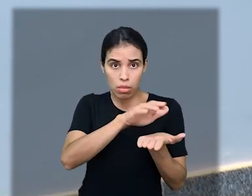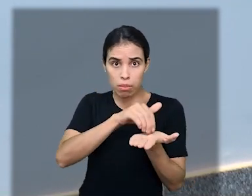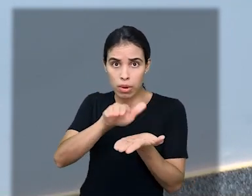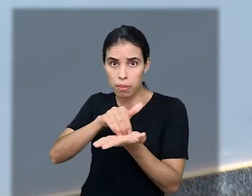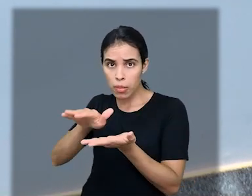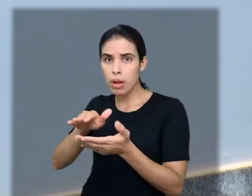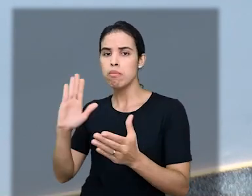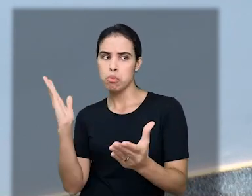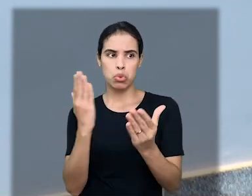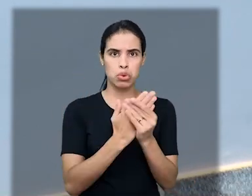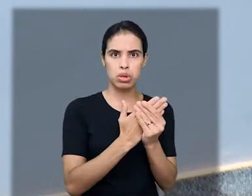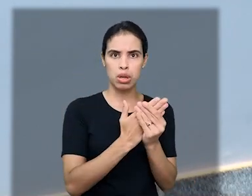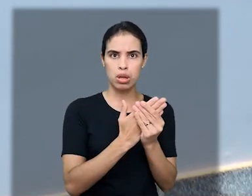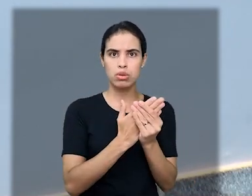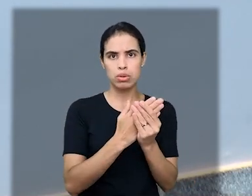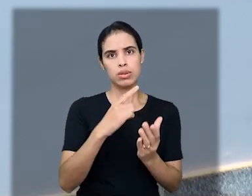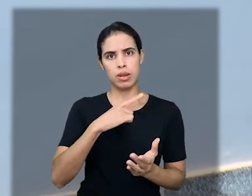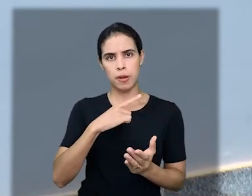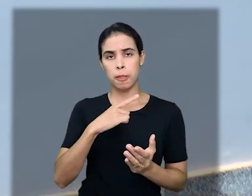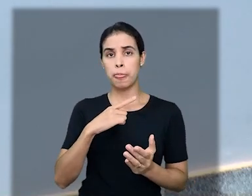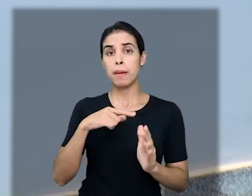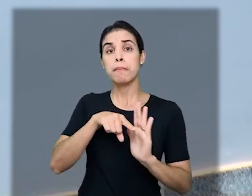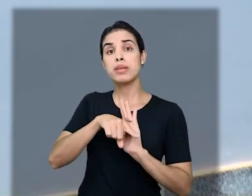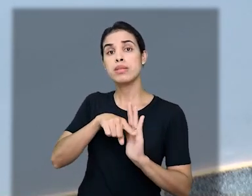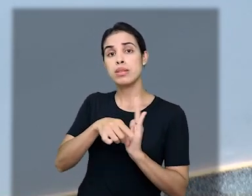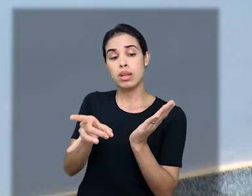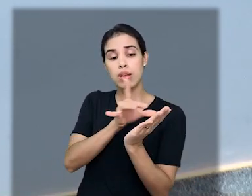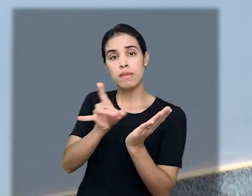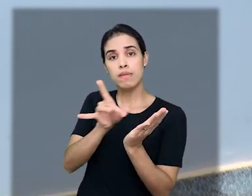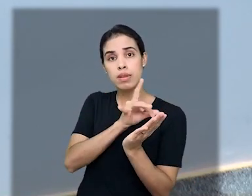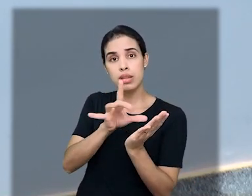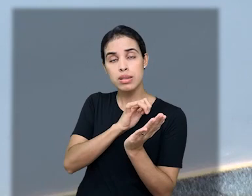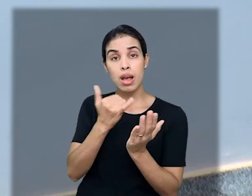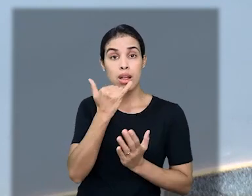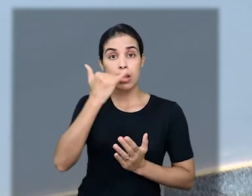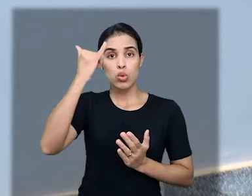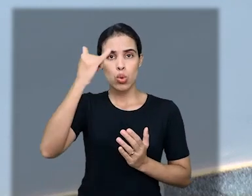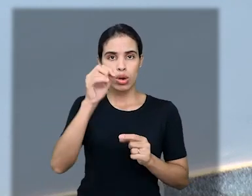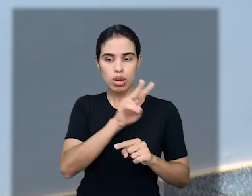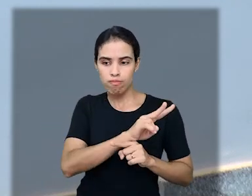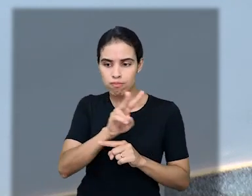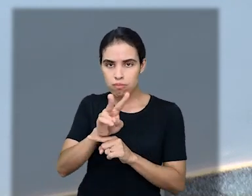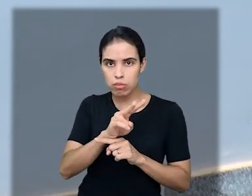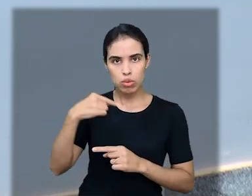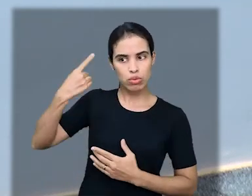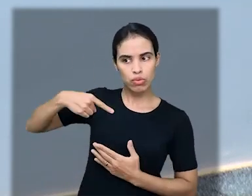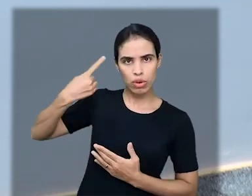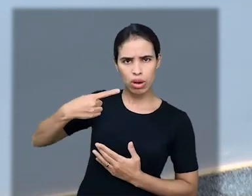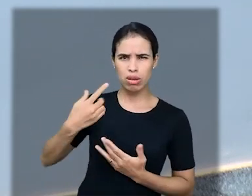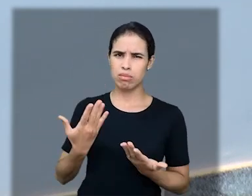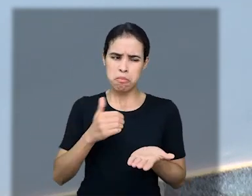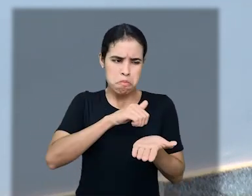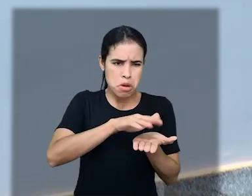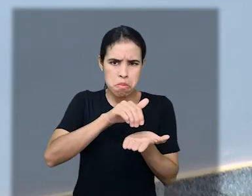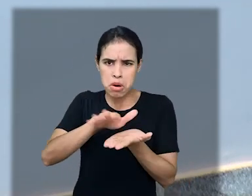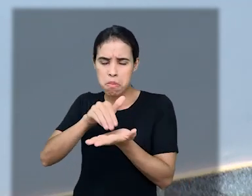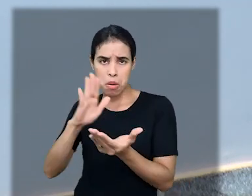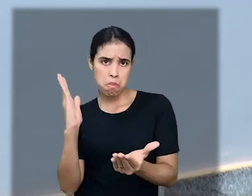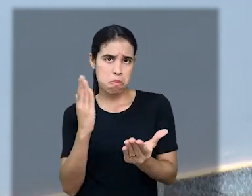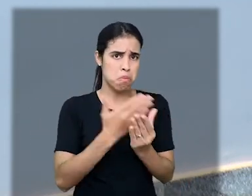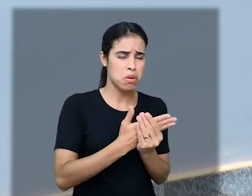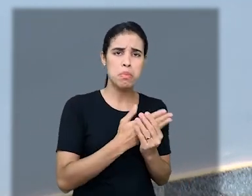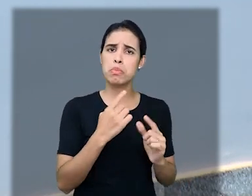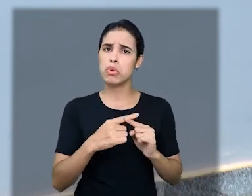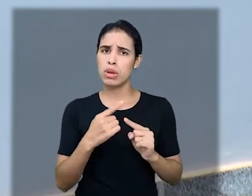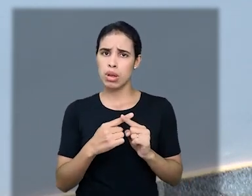justa causa são revertidas pela justiça, de acordo com uma pesquisa da revista eletrônica Consultor Jurídico. Por que que isso acontece? Você acha que